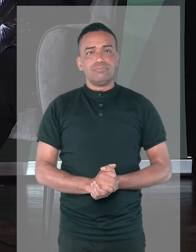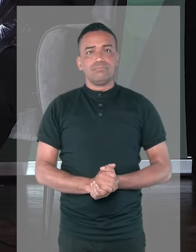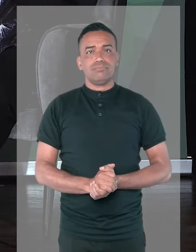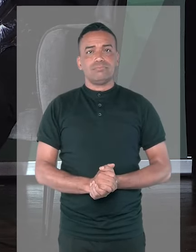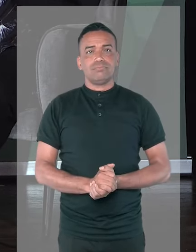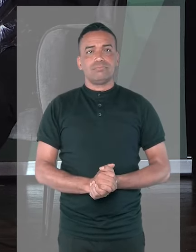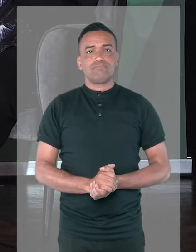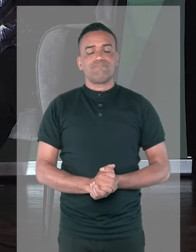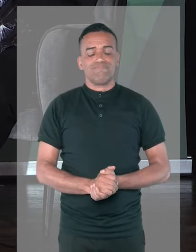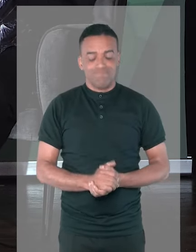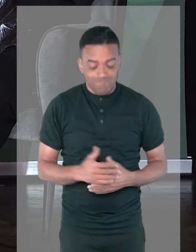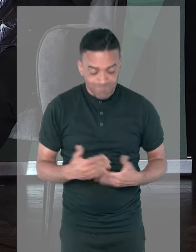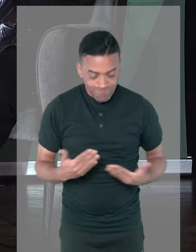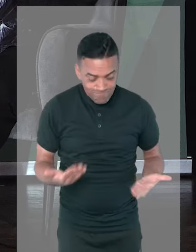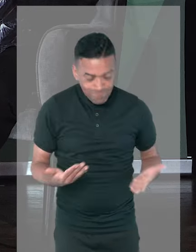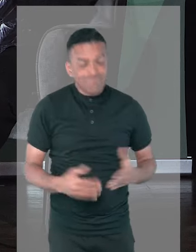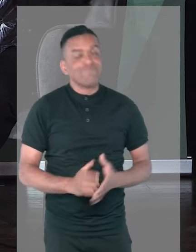Bem,